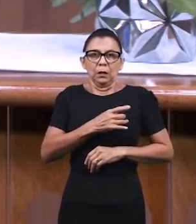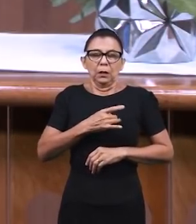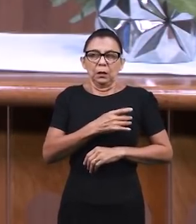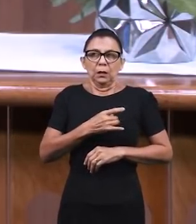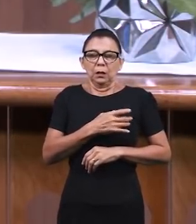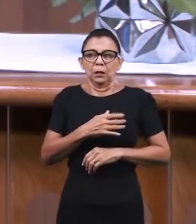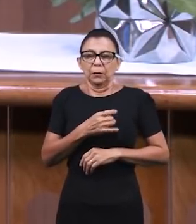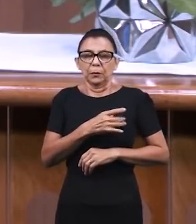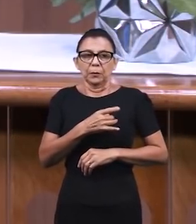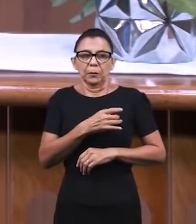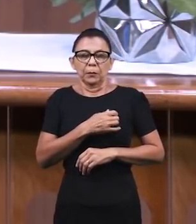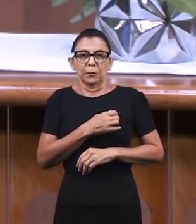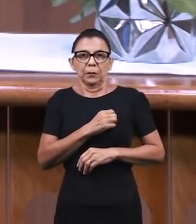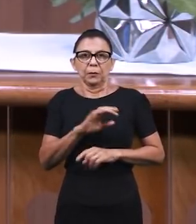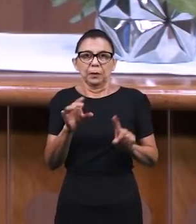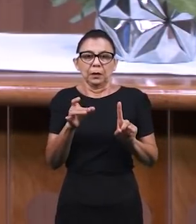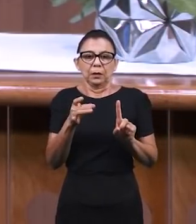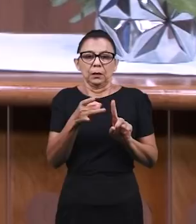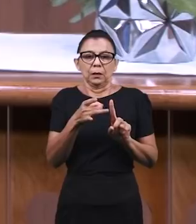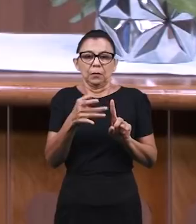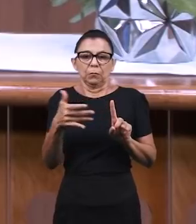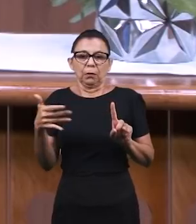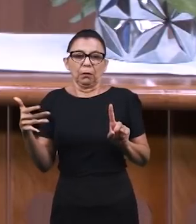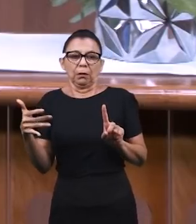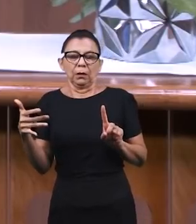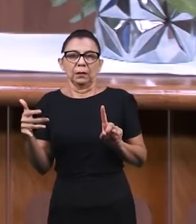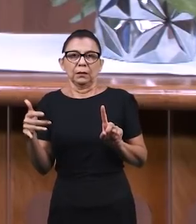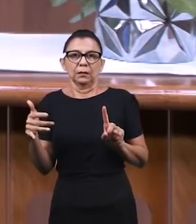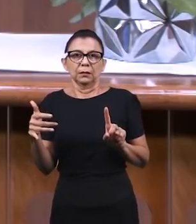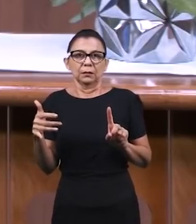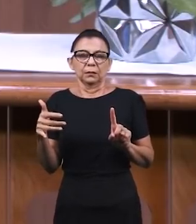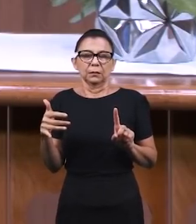pânico, que é aquela ansiedade por aquilo que você